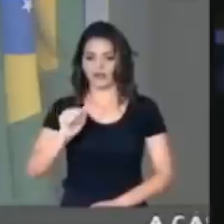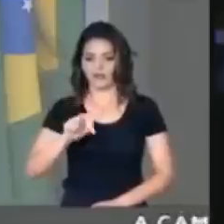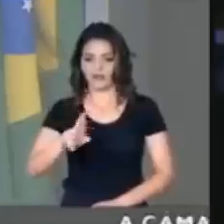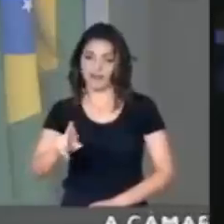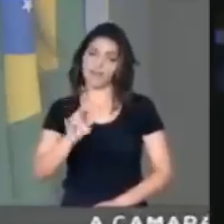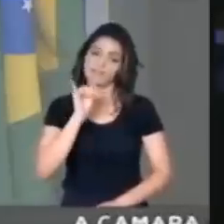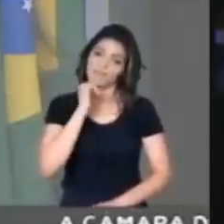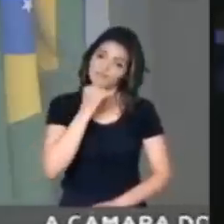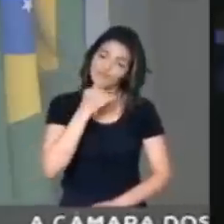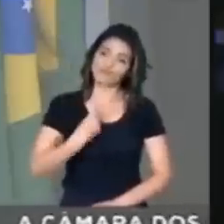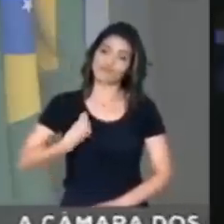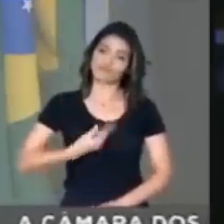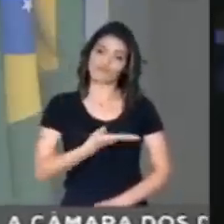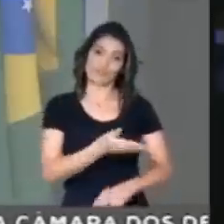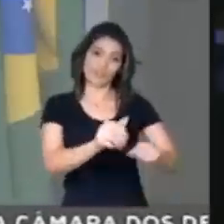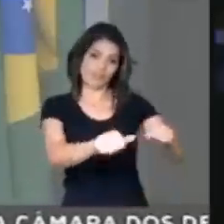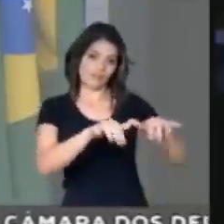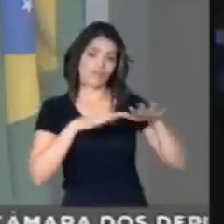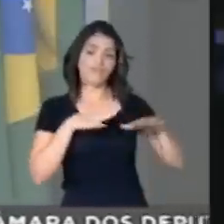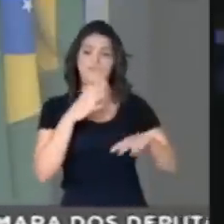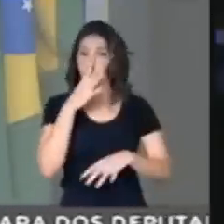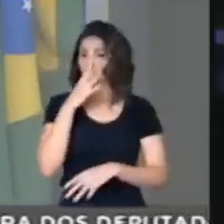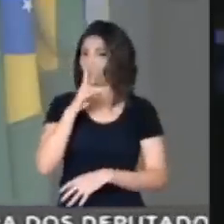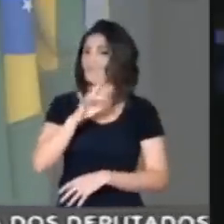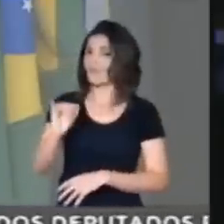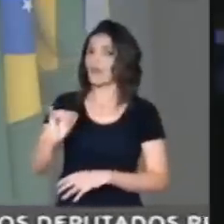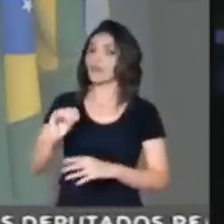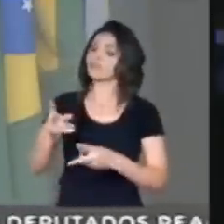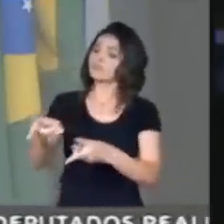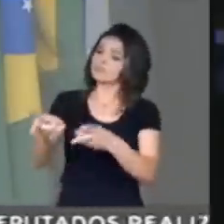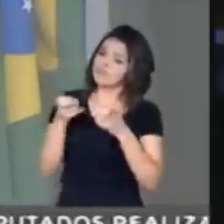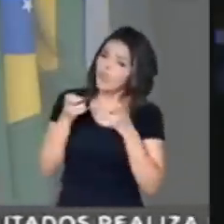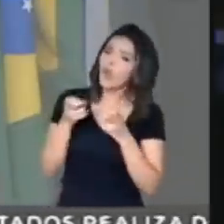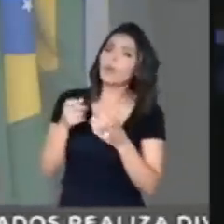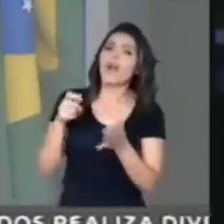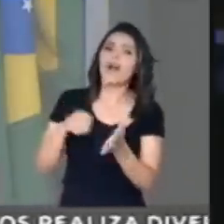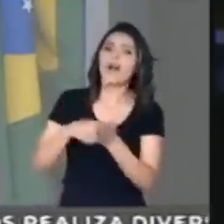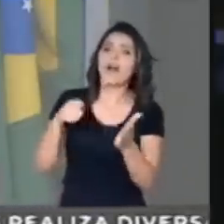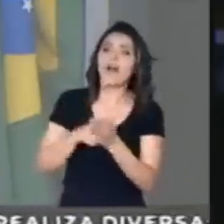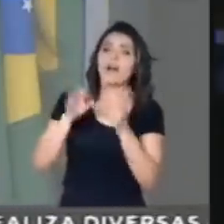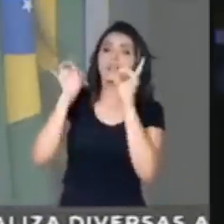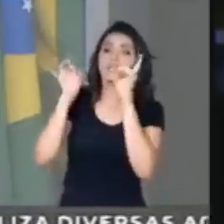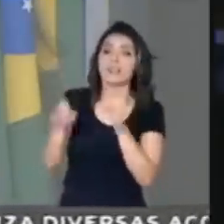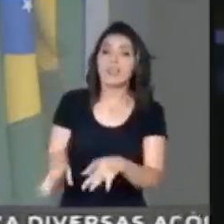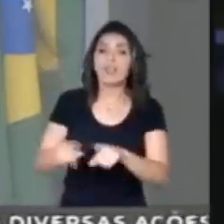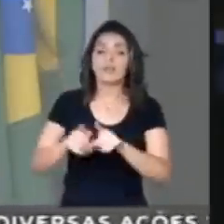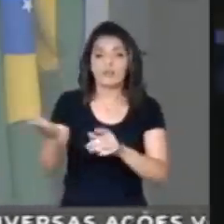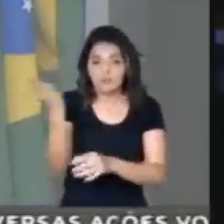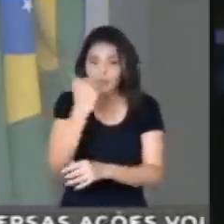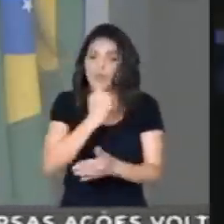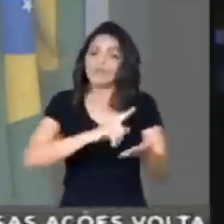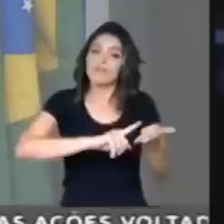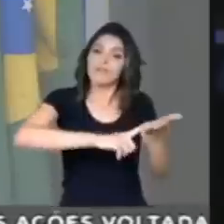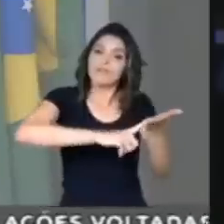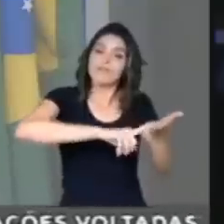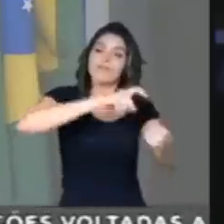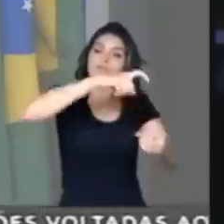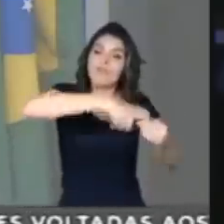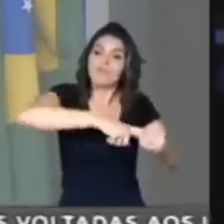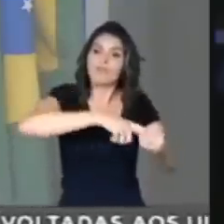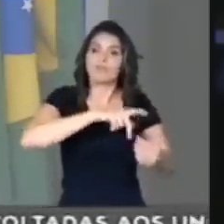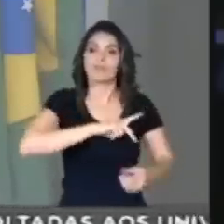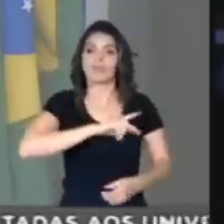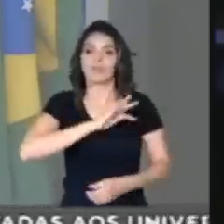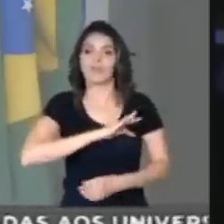certeza verá esse discurso, e que tem me cobrado não só minha renúncia, como minha filiação ao Partido dos Trabalhadores. Acho que o PT